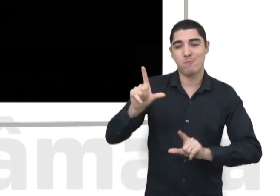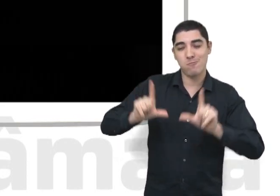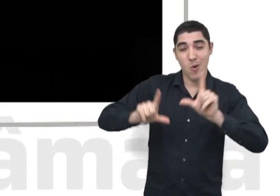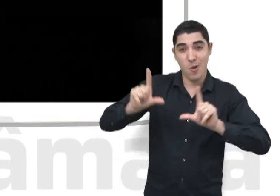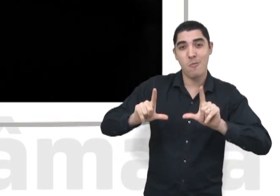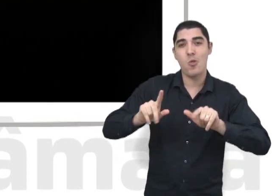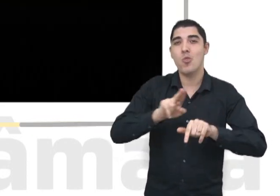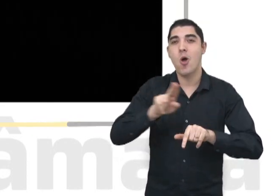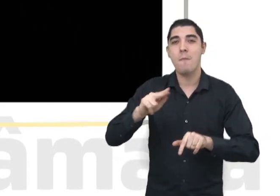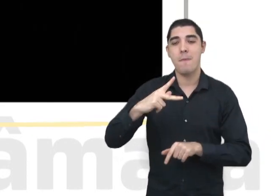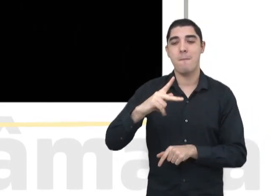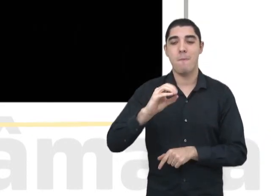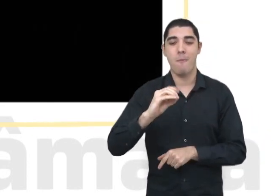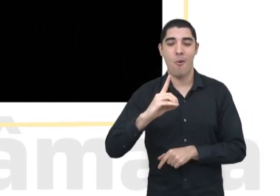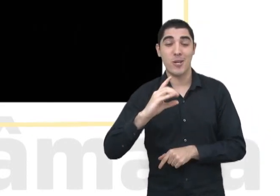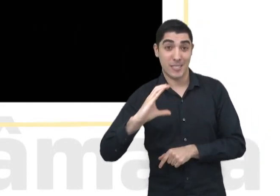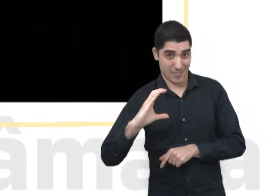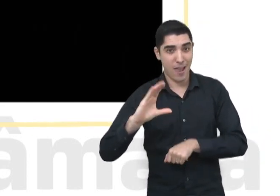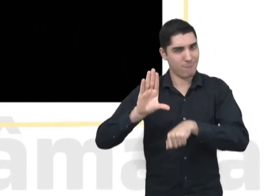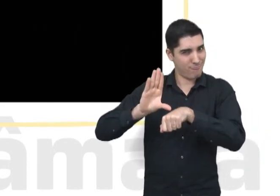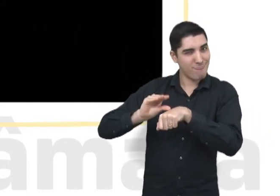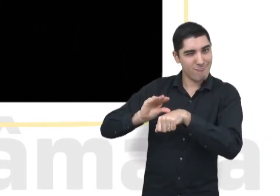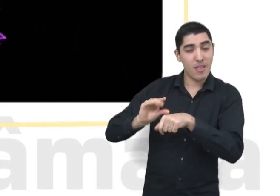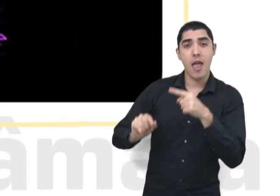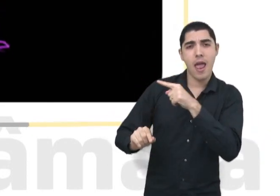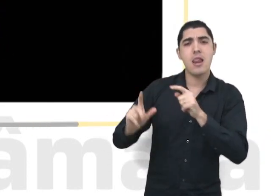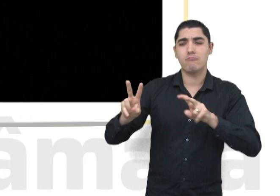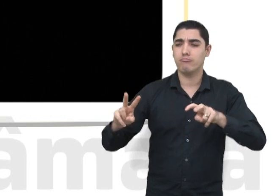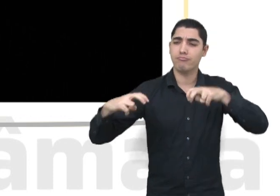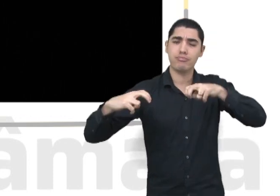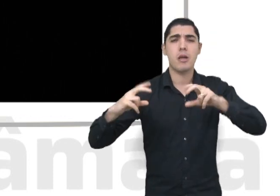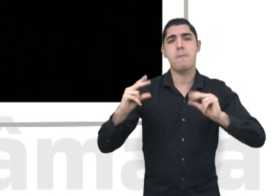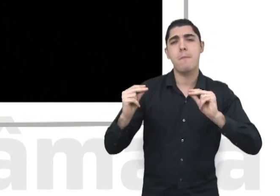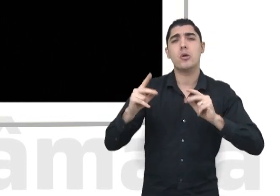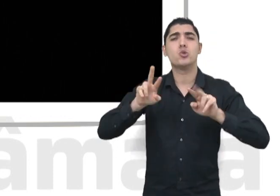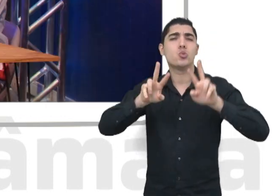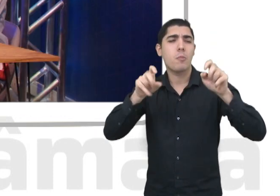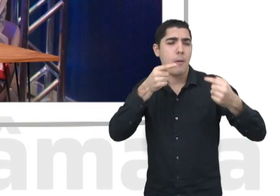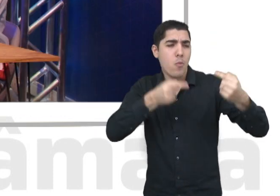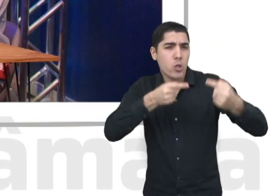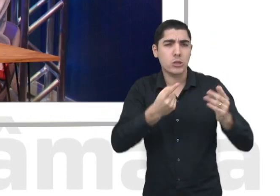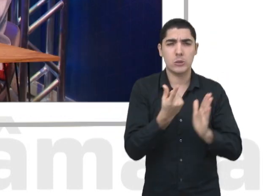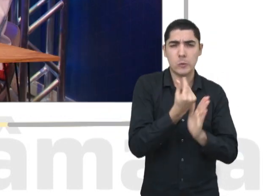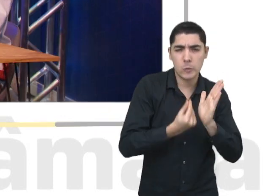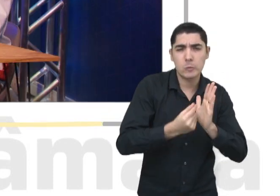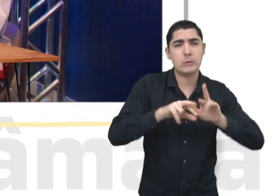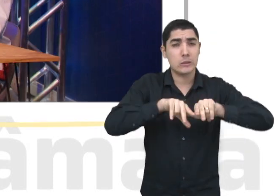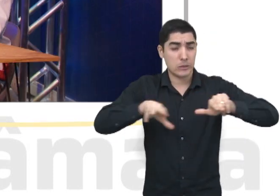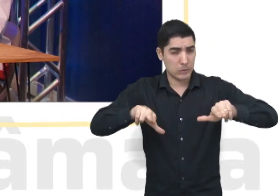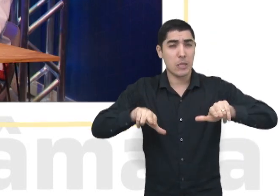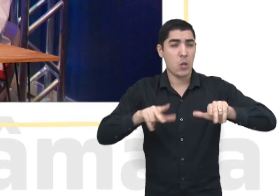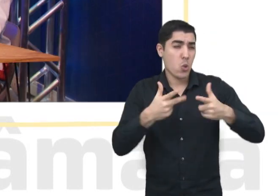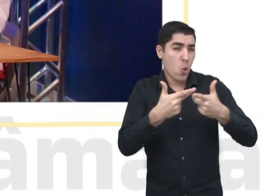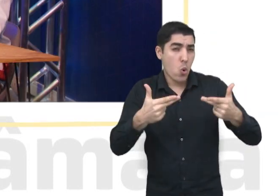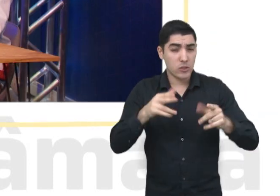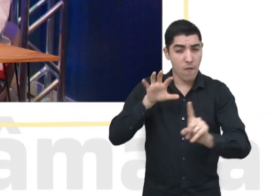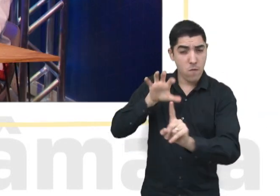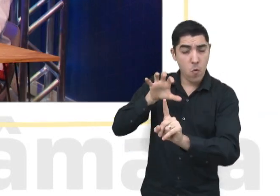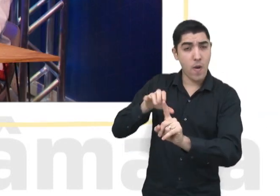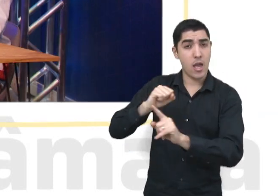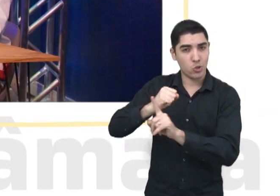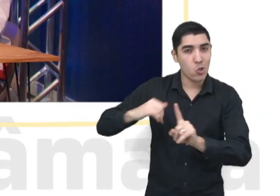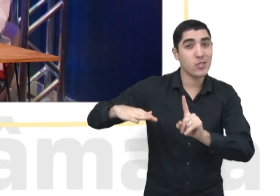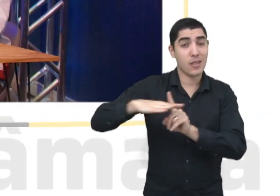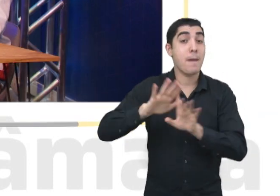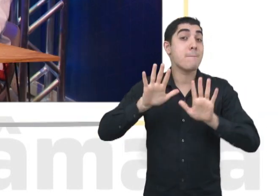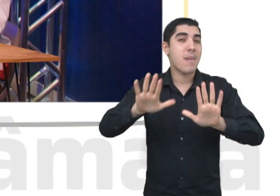no podcast Pode Ser, que vai te apresentar assuntos sobre política, economia e tudo o que impacta a sociedade